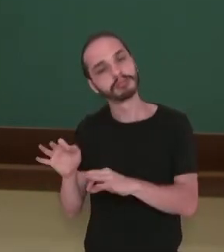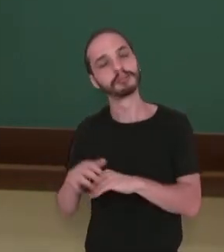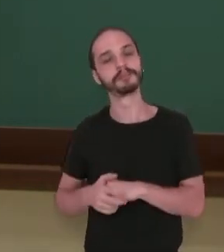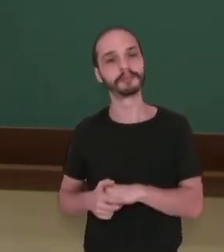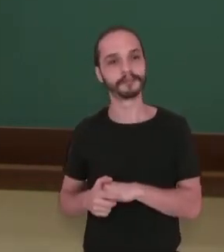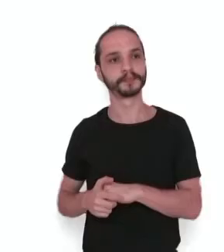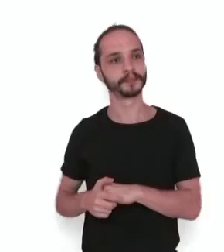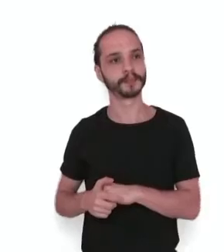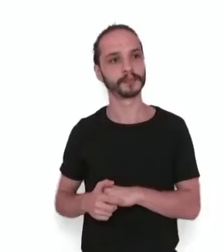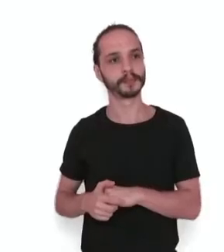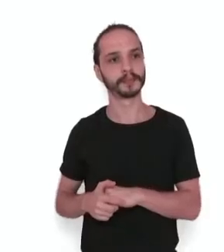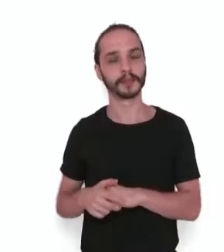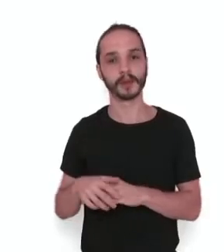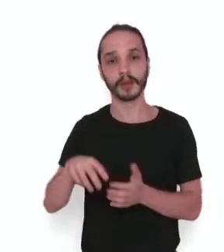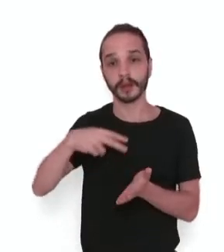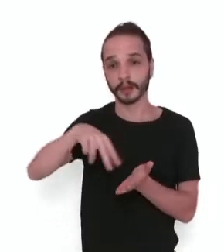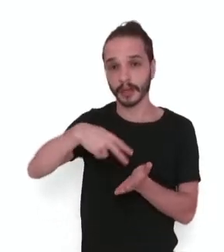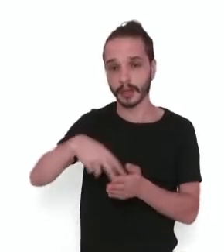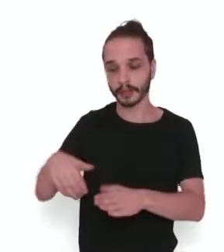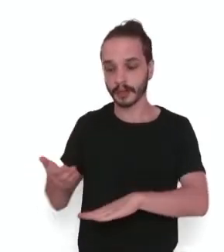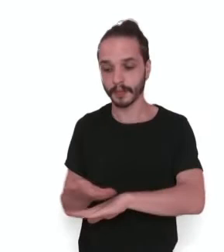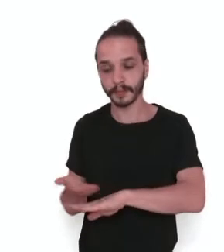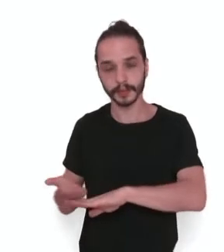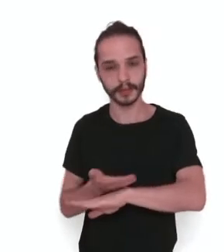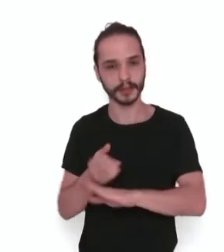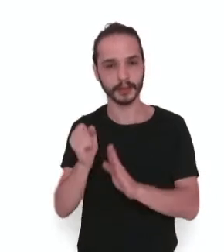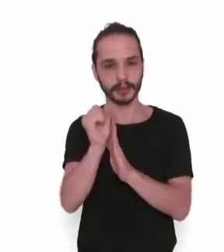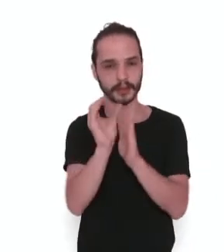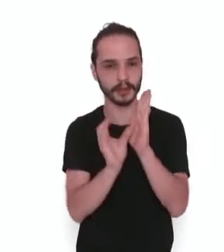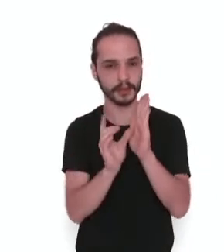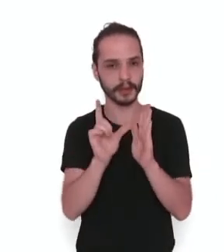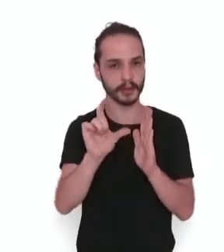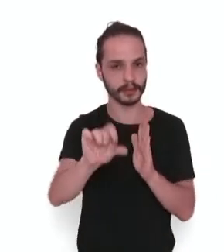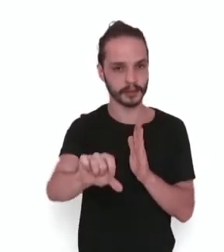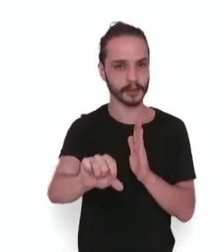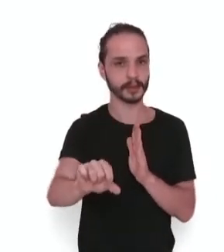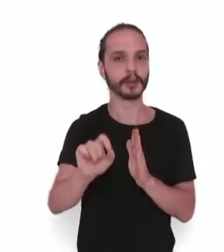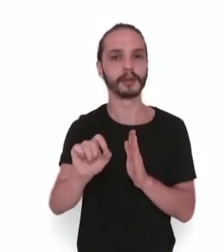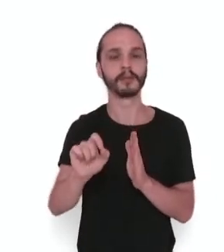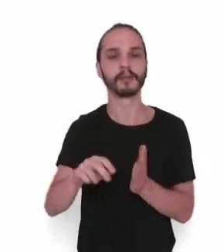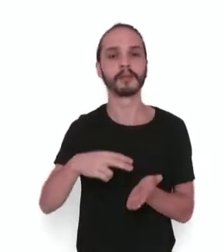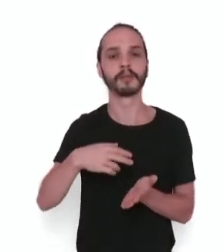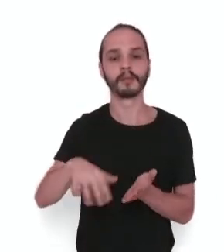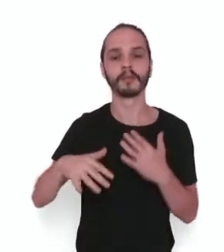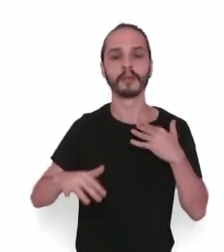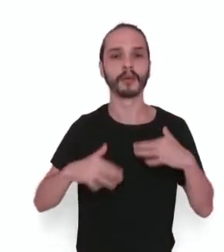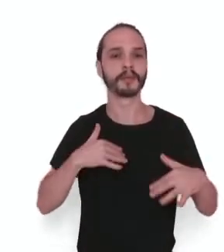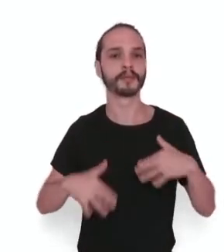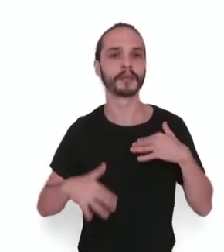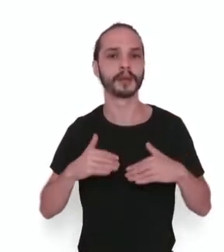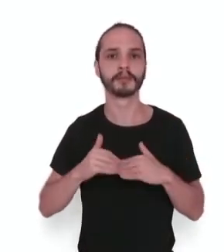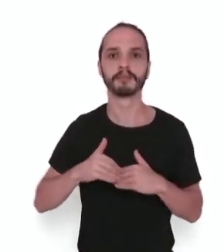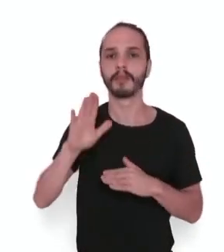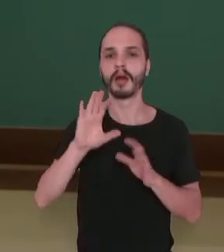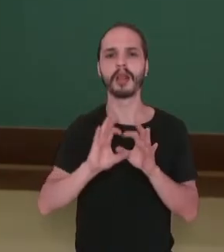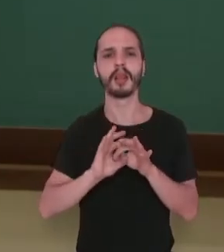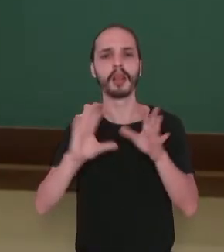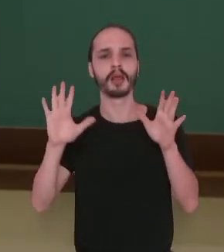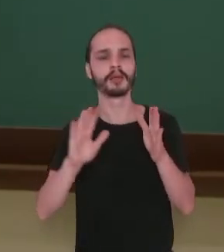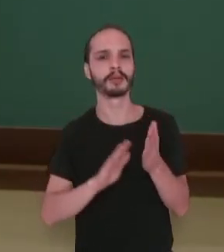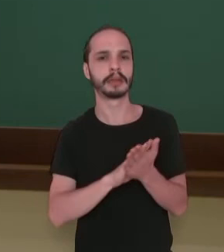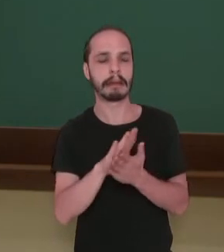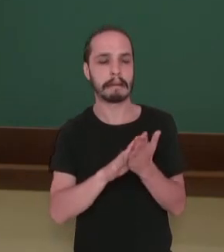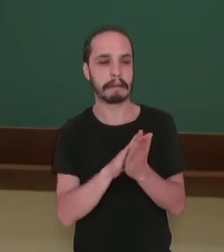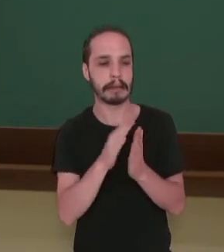moderna, no século XIX, foi considerada como movimentos mais livres, não algo bem